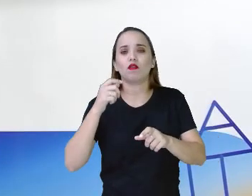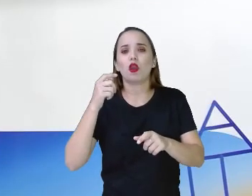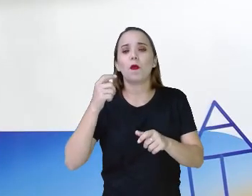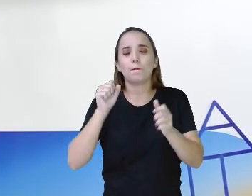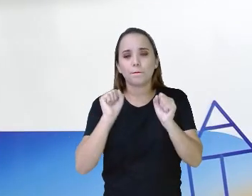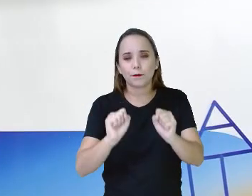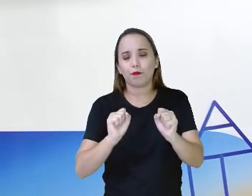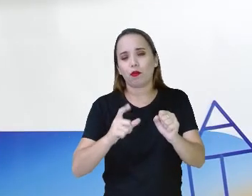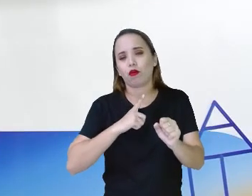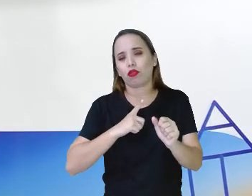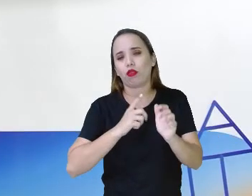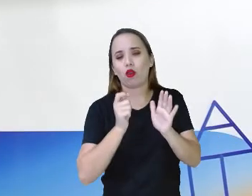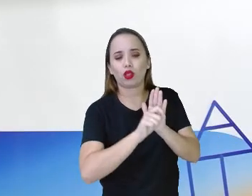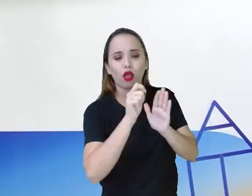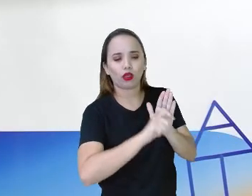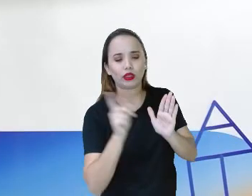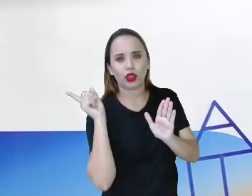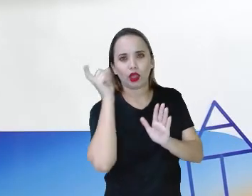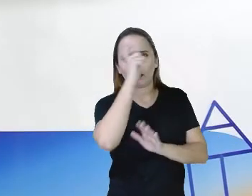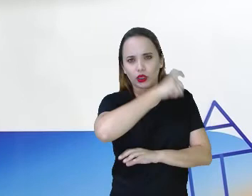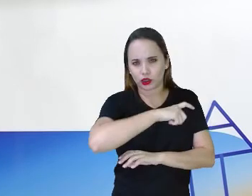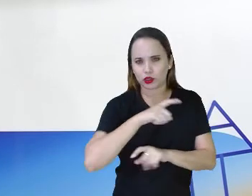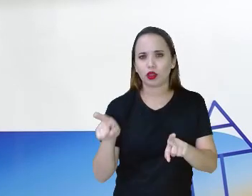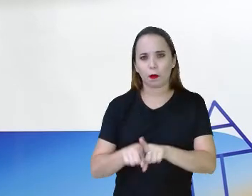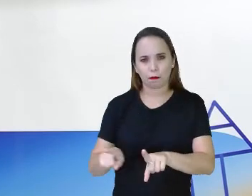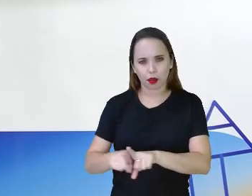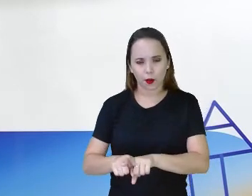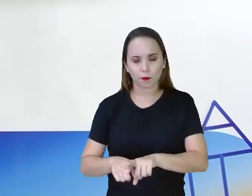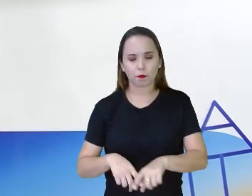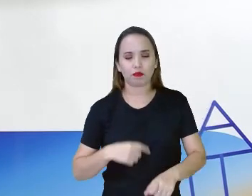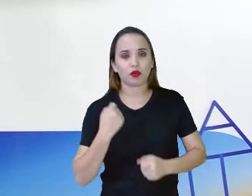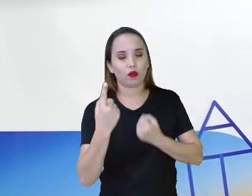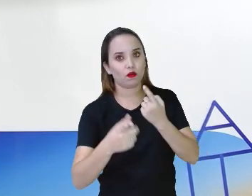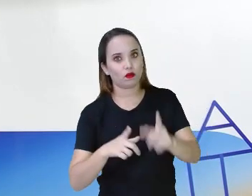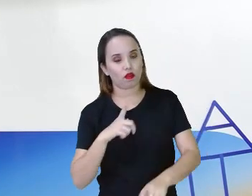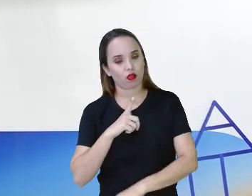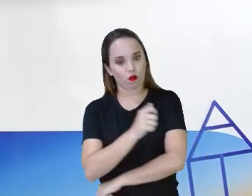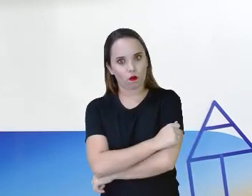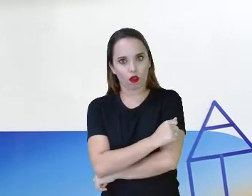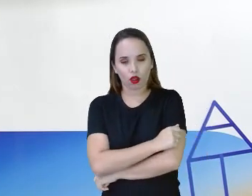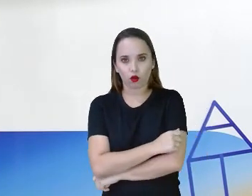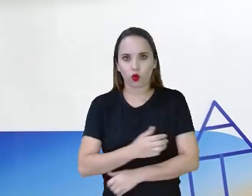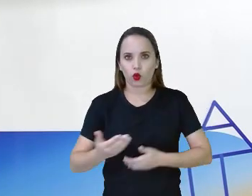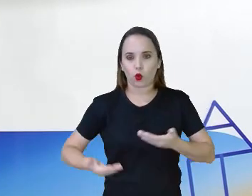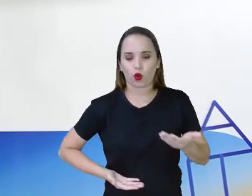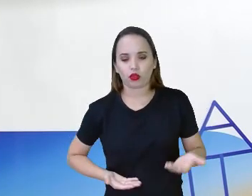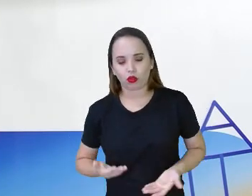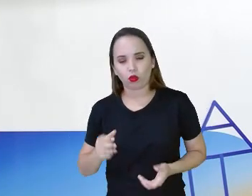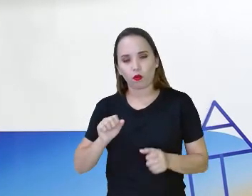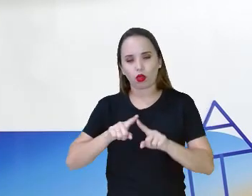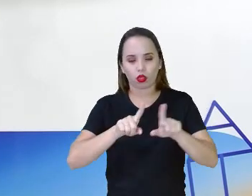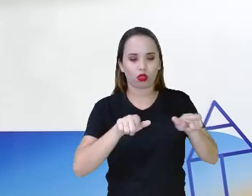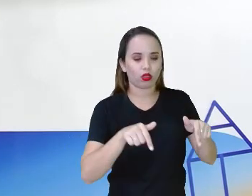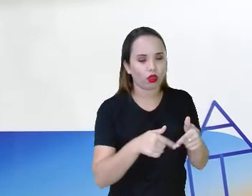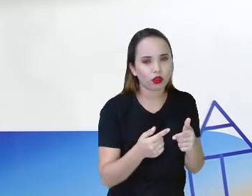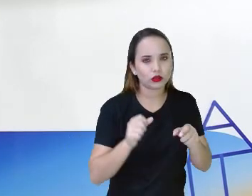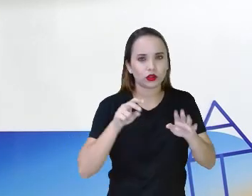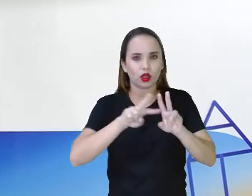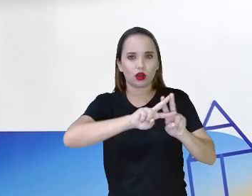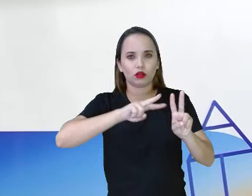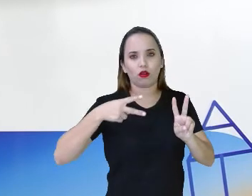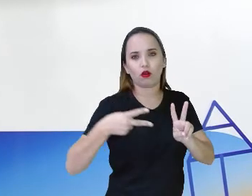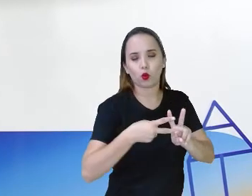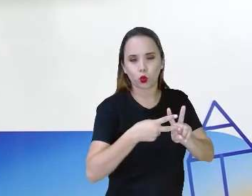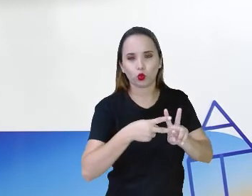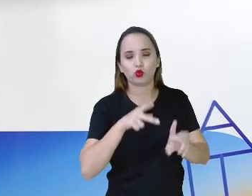esse estudante que ele esteja lá sendo atendido na sala de recursos, na sala de aula, e o professor da